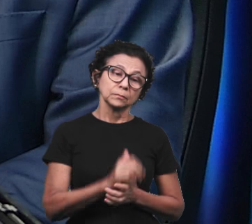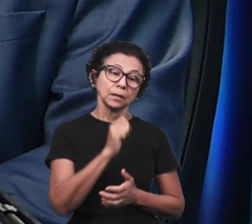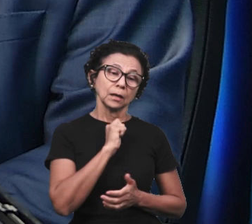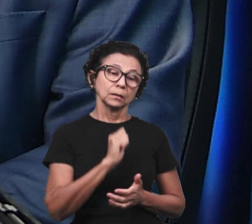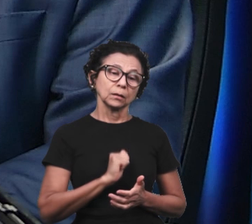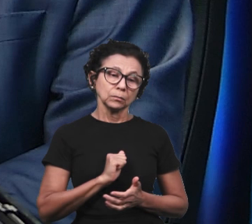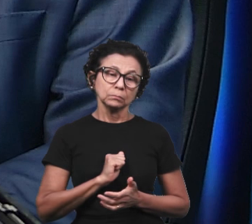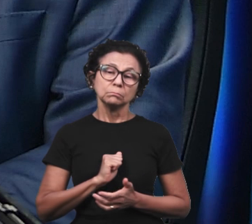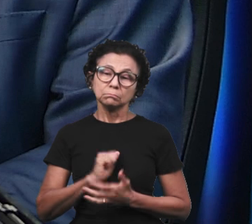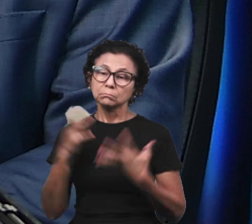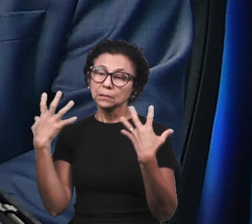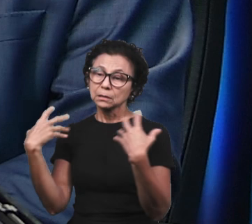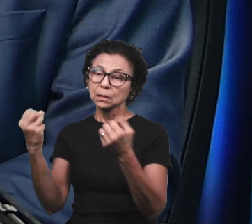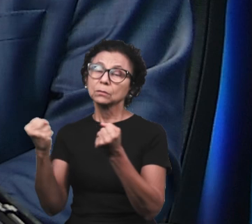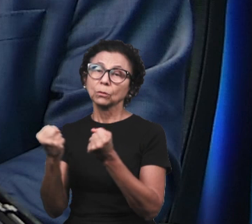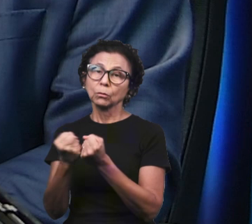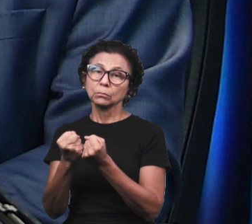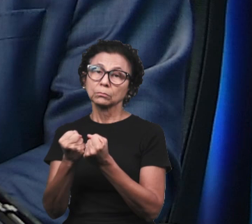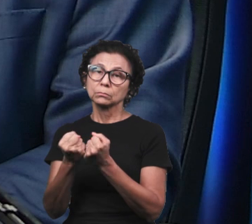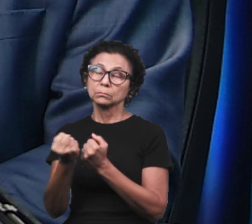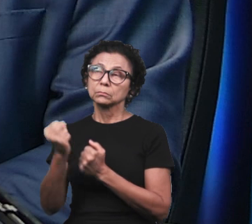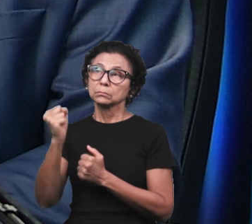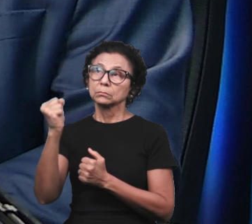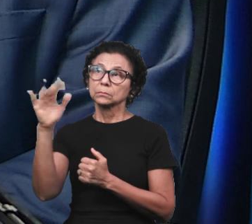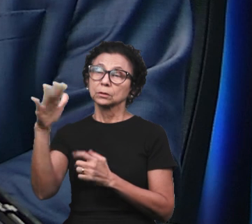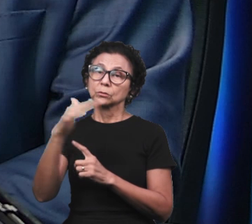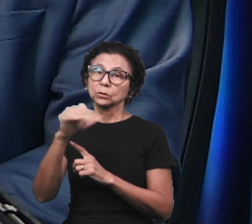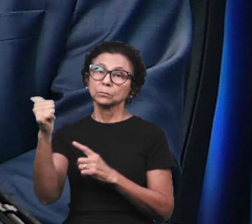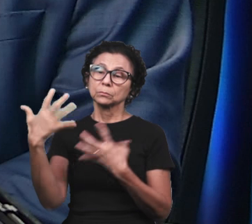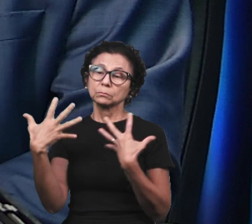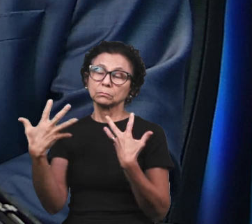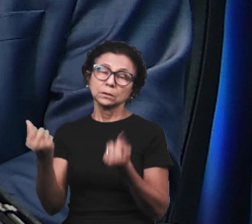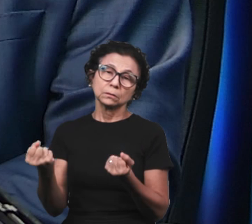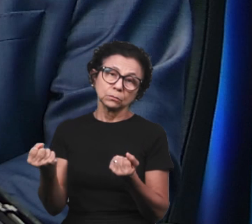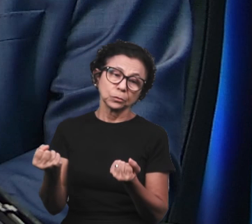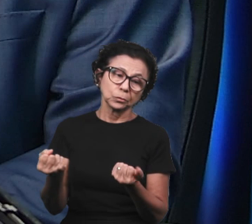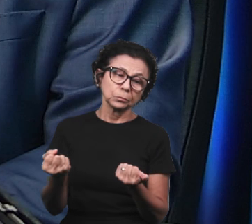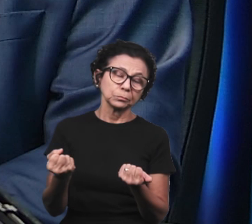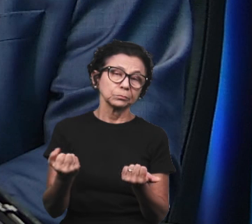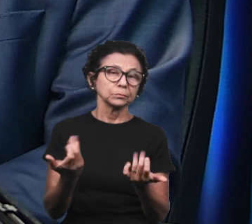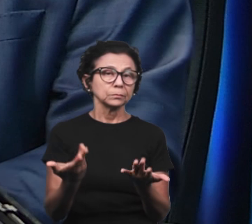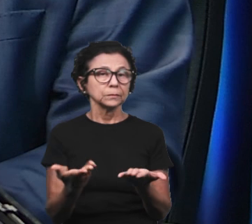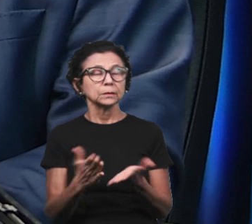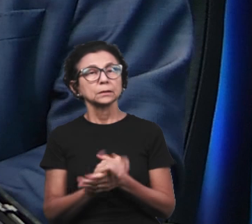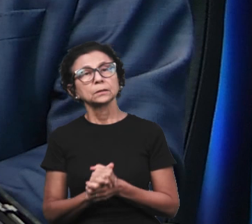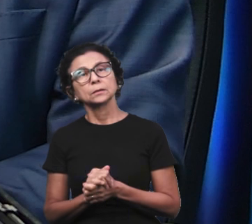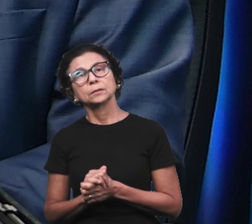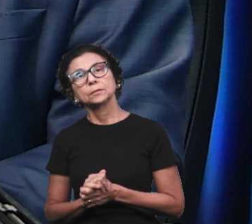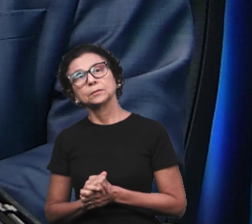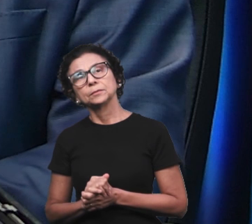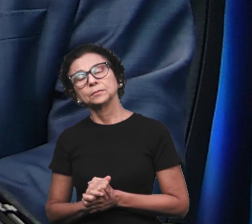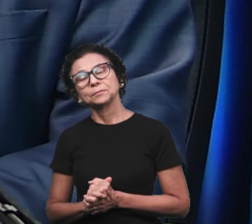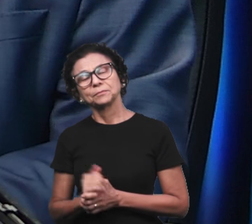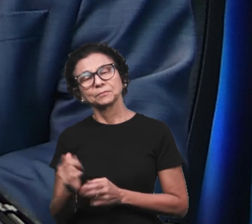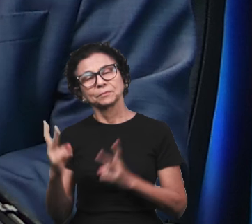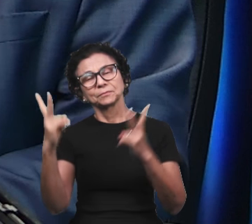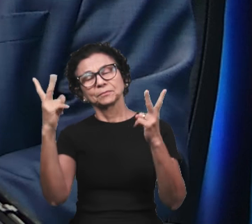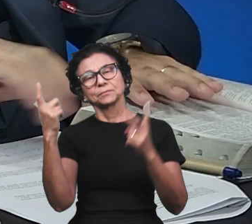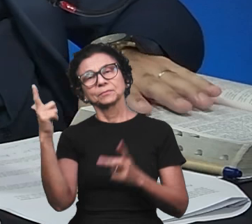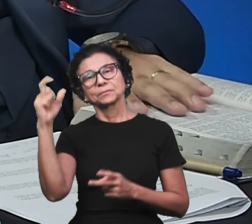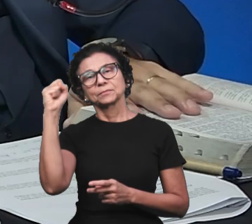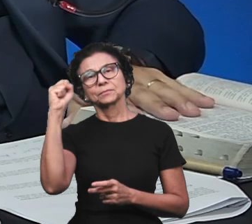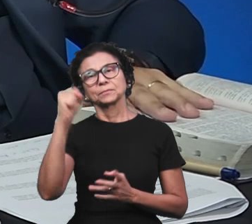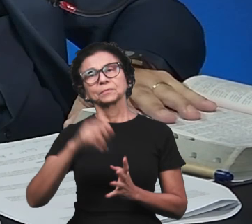no caminho da profecia, e no caminho da profecia foi vitorioso, né?